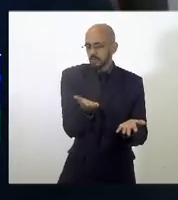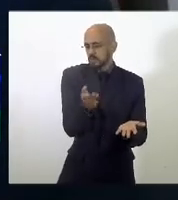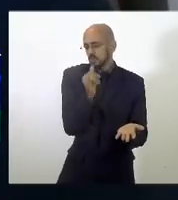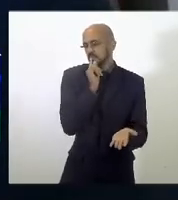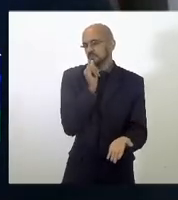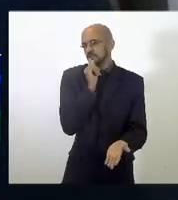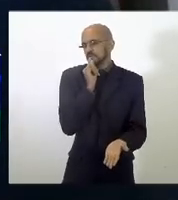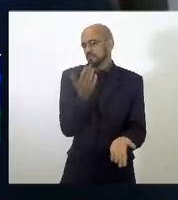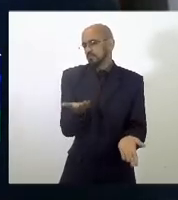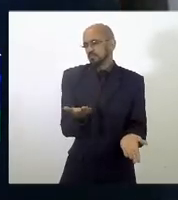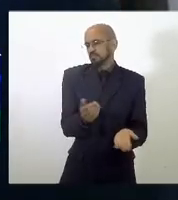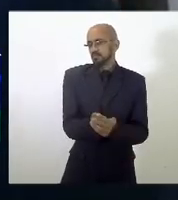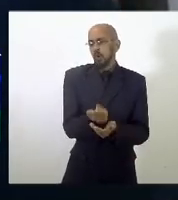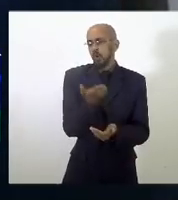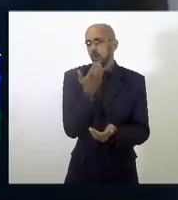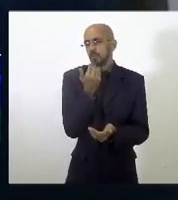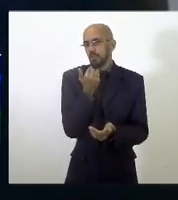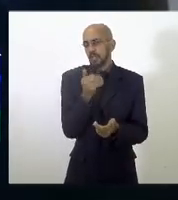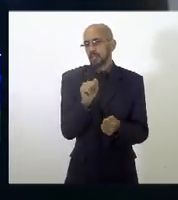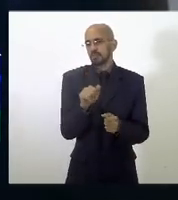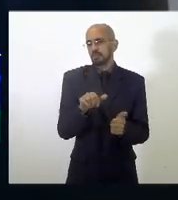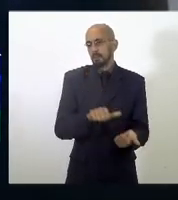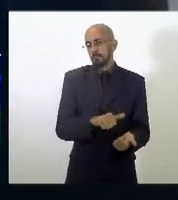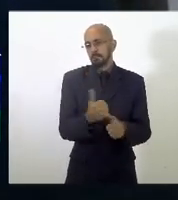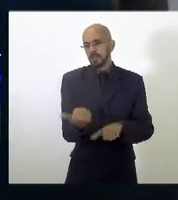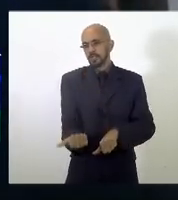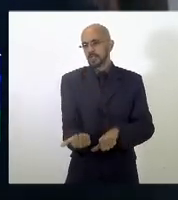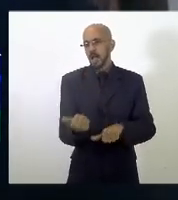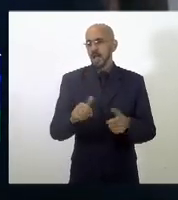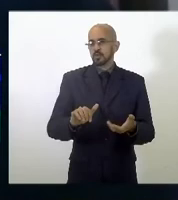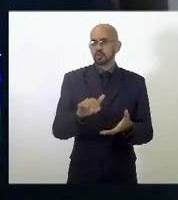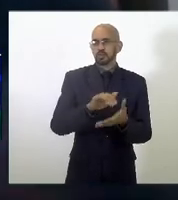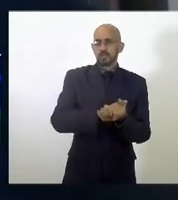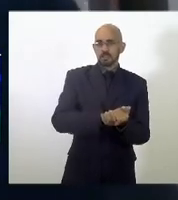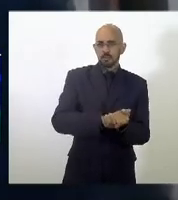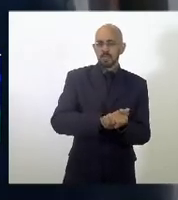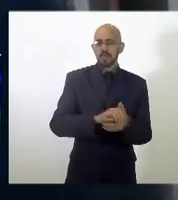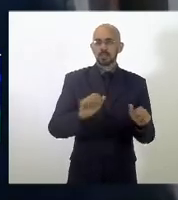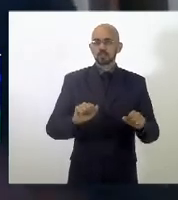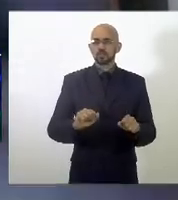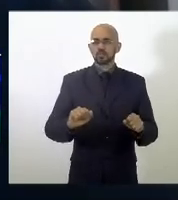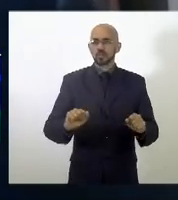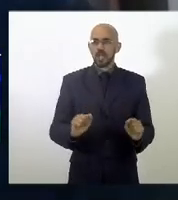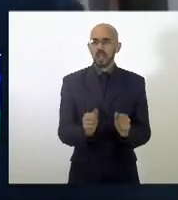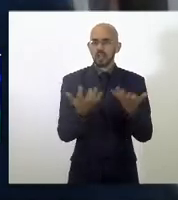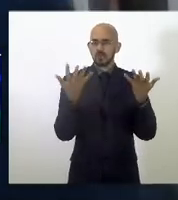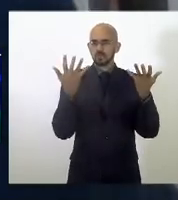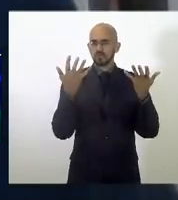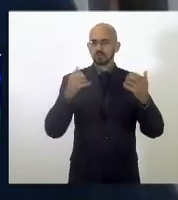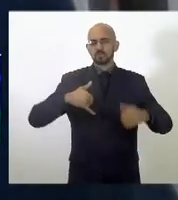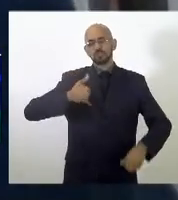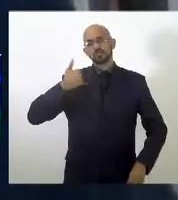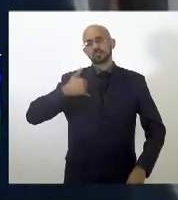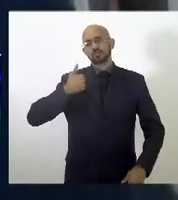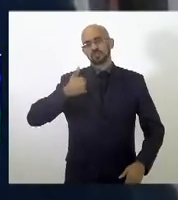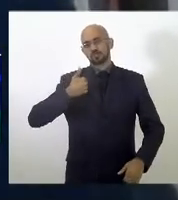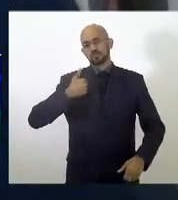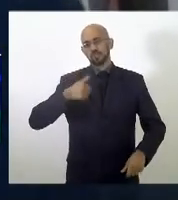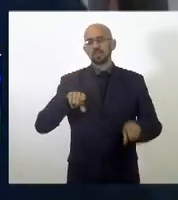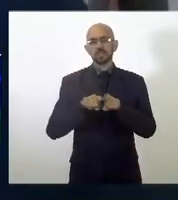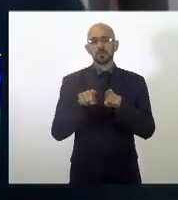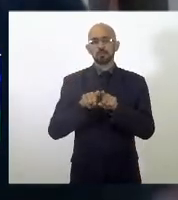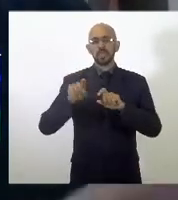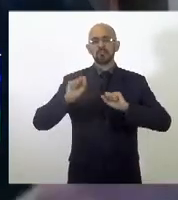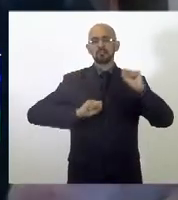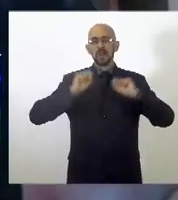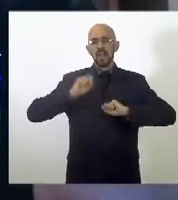portanto, um buffet, comida, para batizado, casamento, né, aniversário. Mesma coisa com Fábrica Verde,